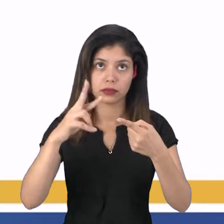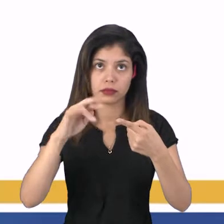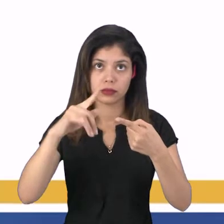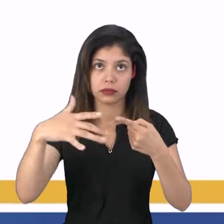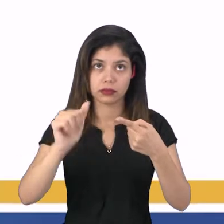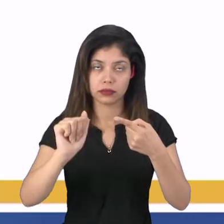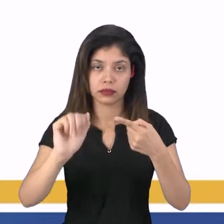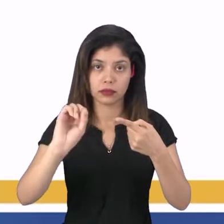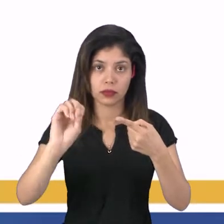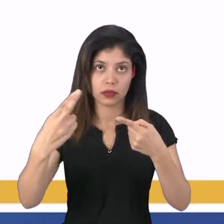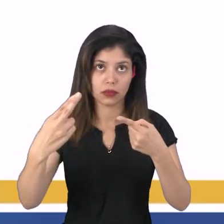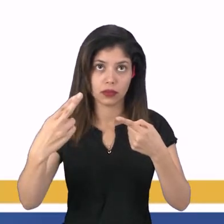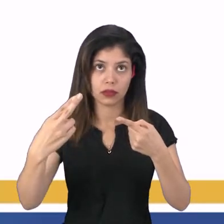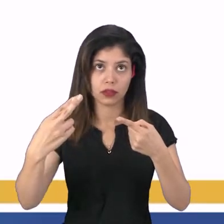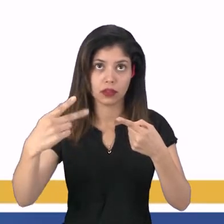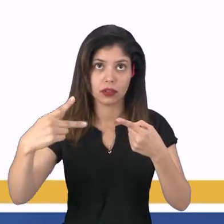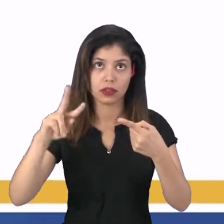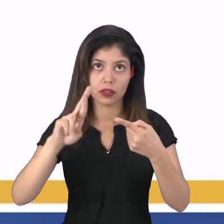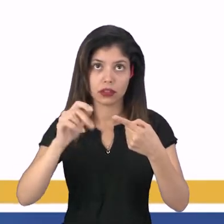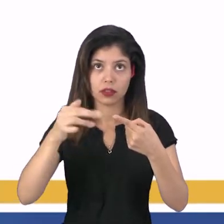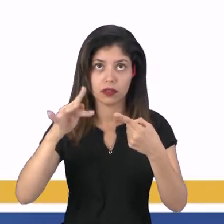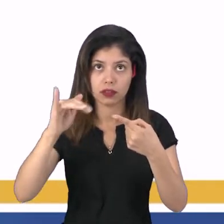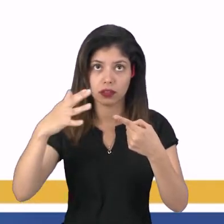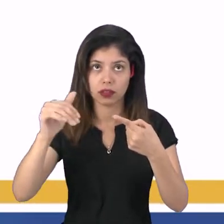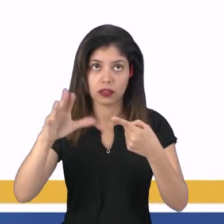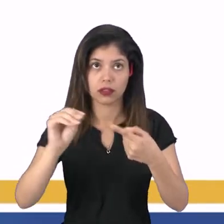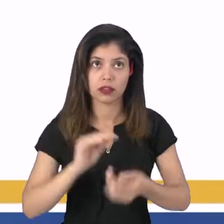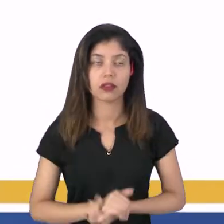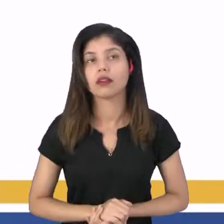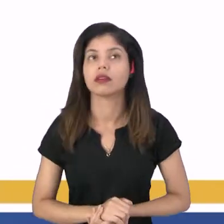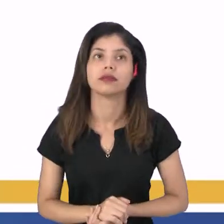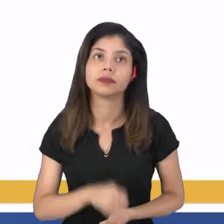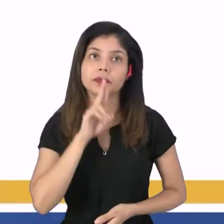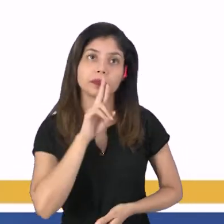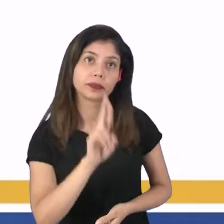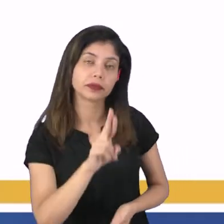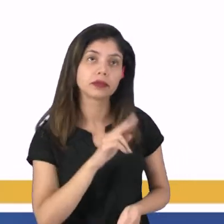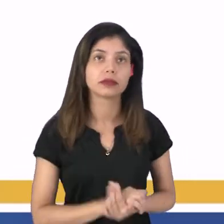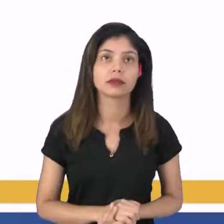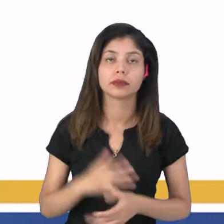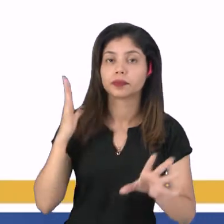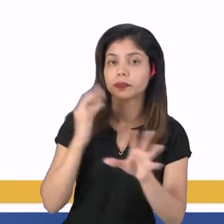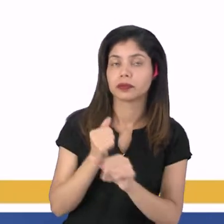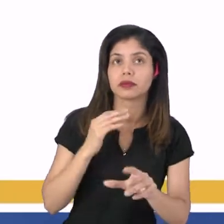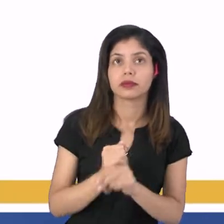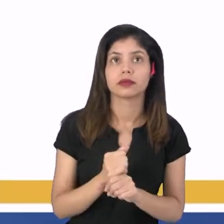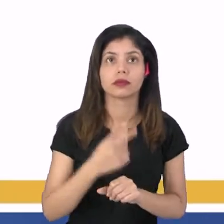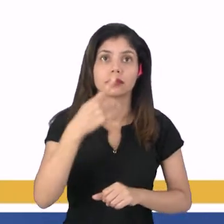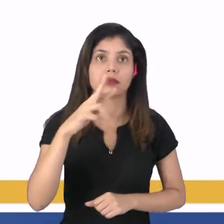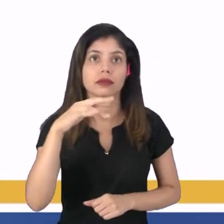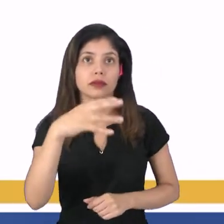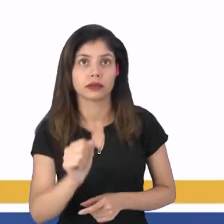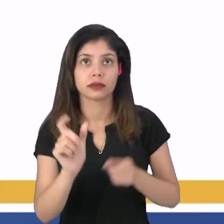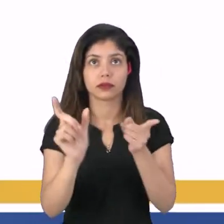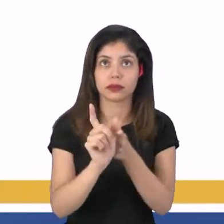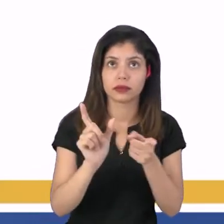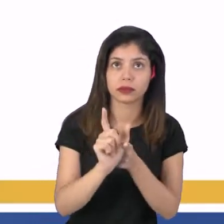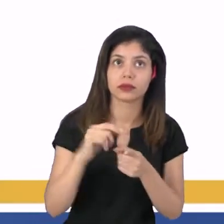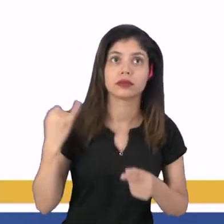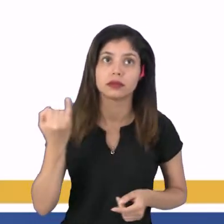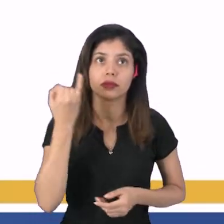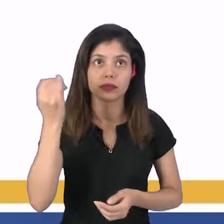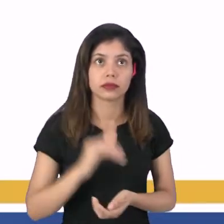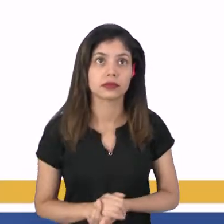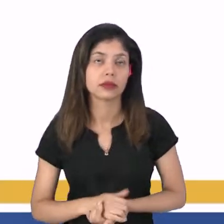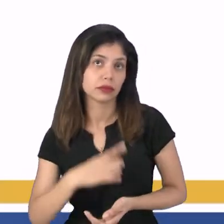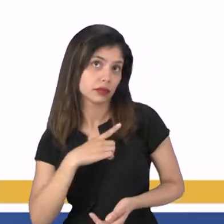derivação prefixal, que também pode ser chamada de prefixação. Resulta do acréscimo de um prefixo à palavra